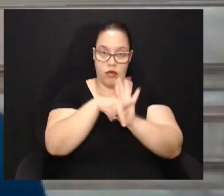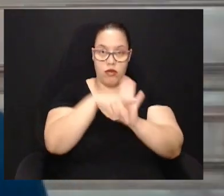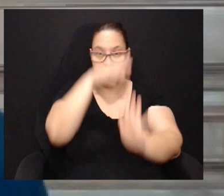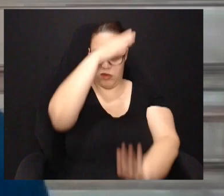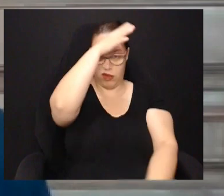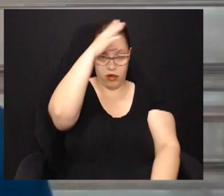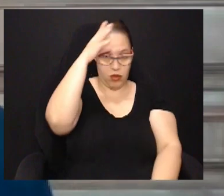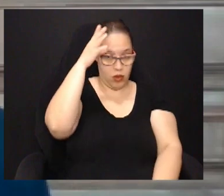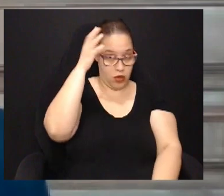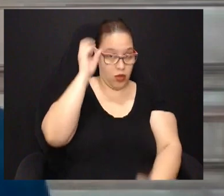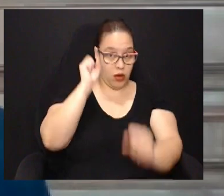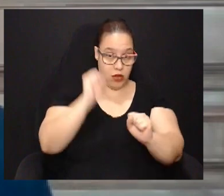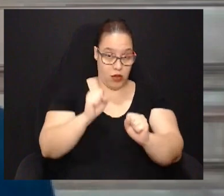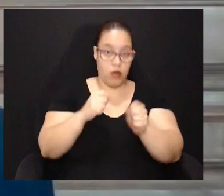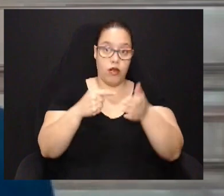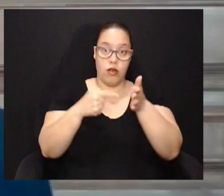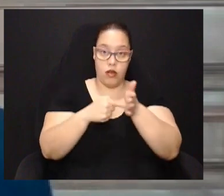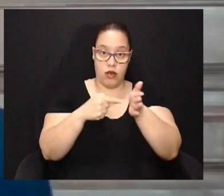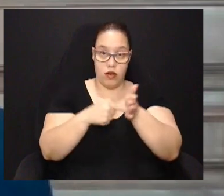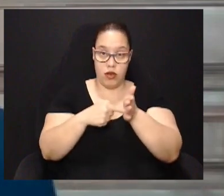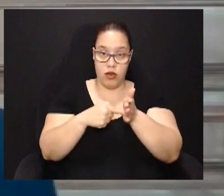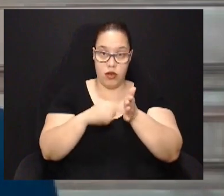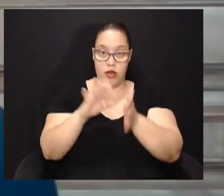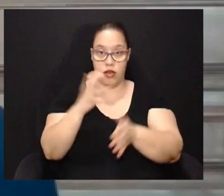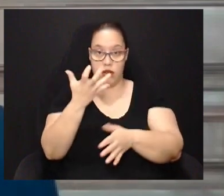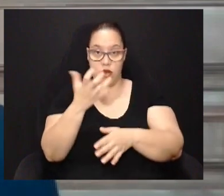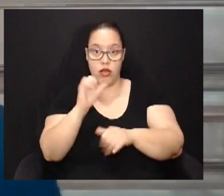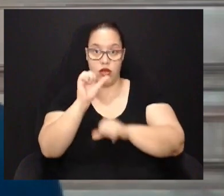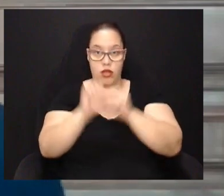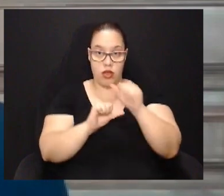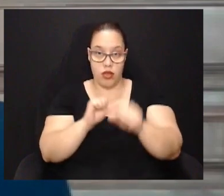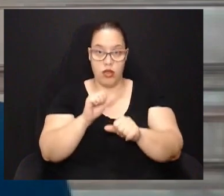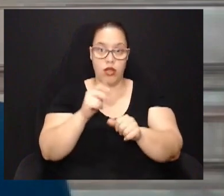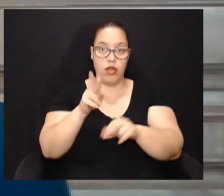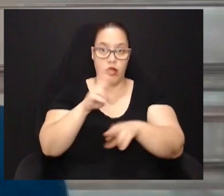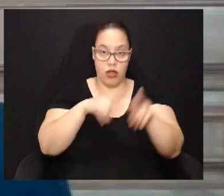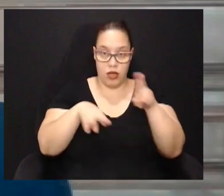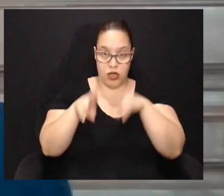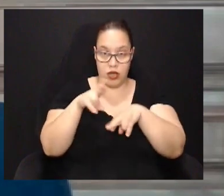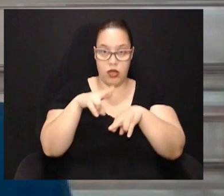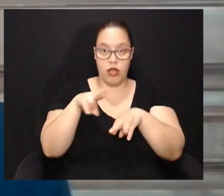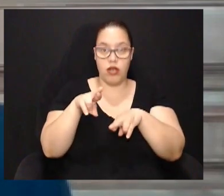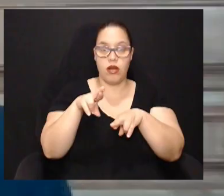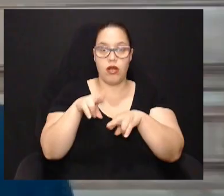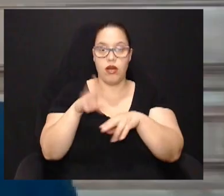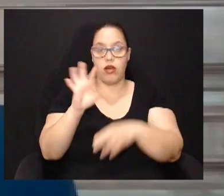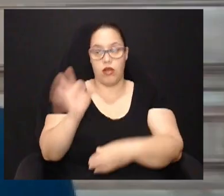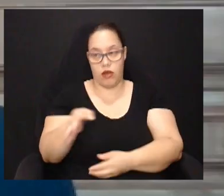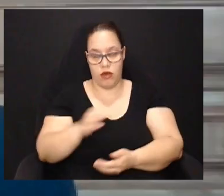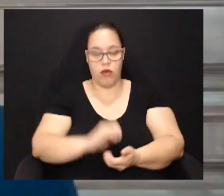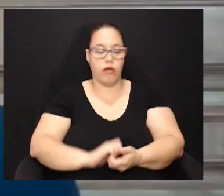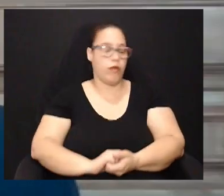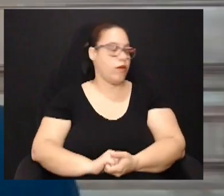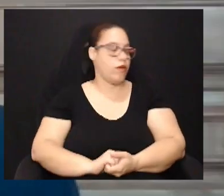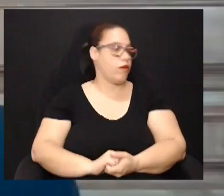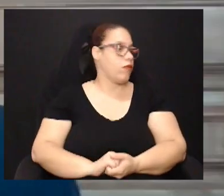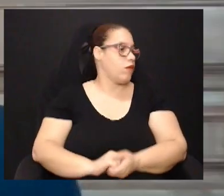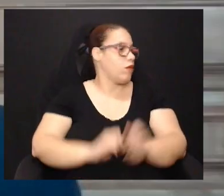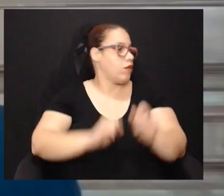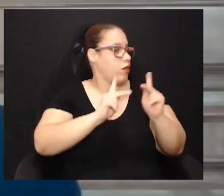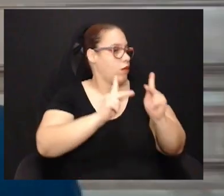o próprio consumidor pode informar a Anvisa a ocorrência de uma reação adversa e a Anvisa vai investigar para poder tomar as devidas